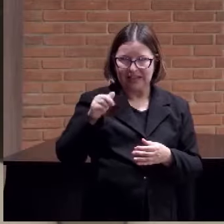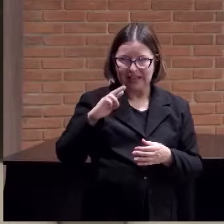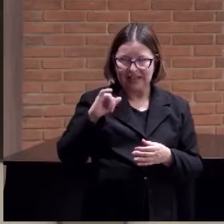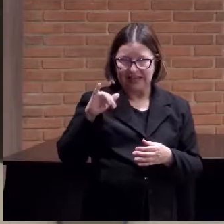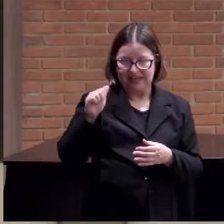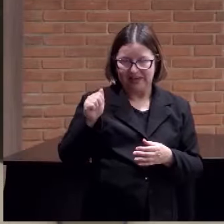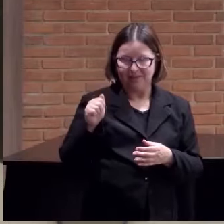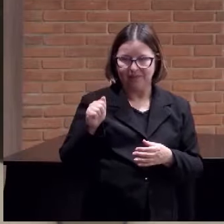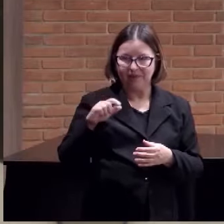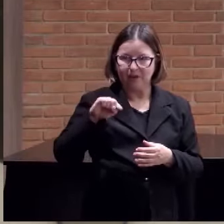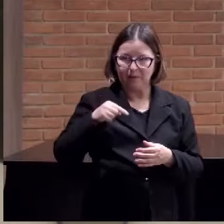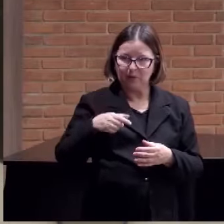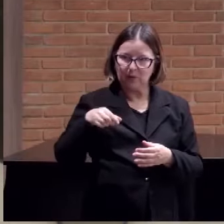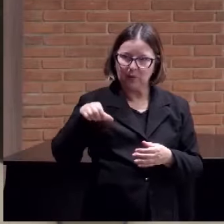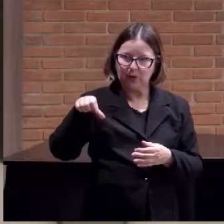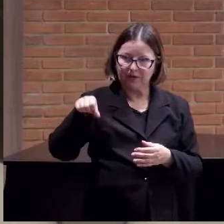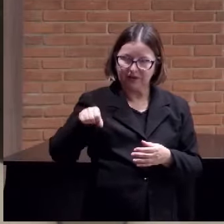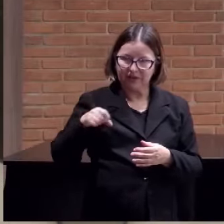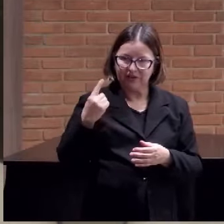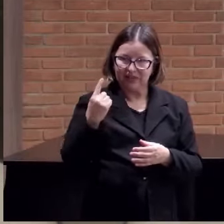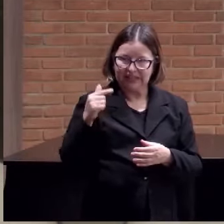Está ligado a esse texto aqui.